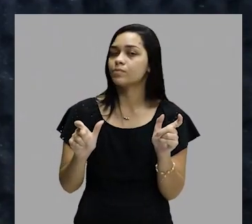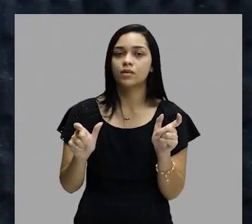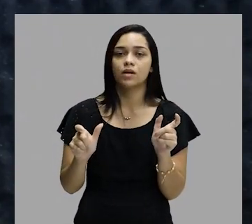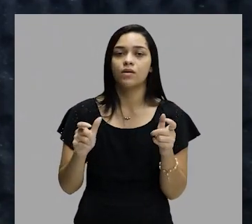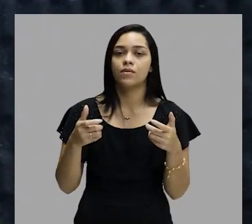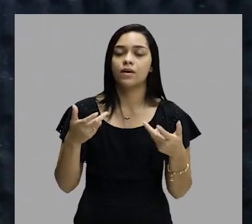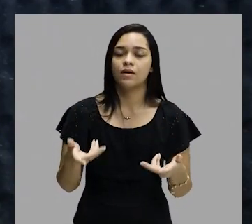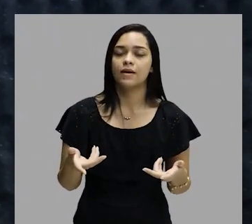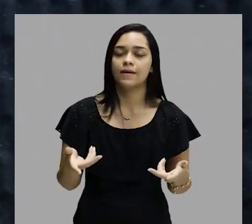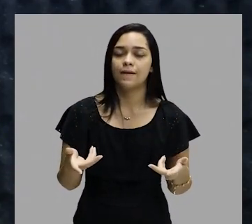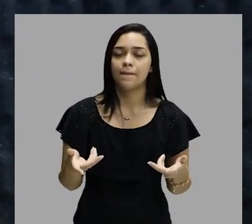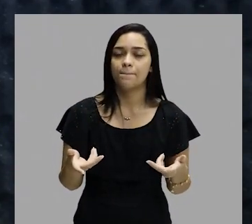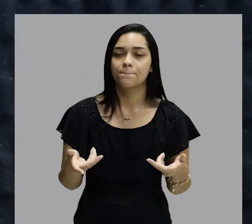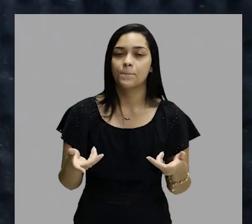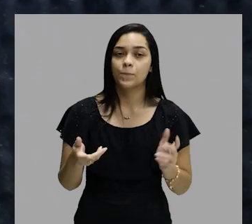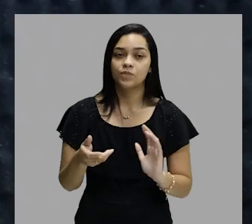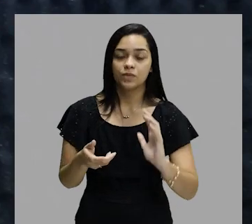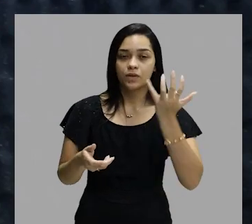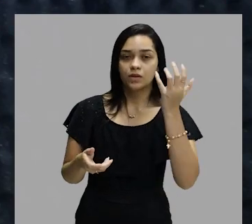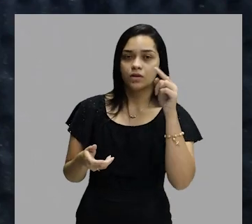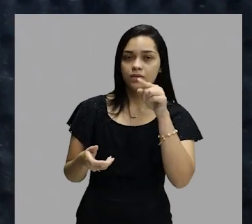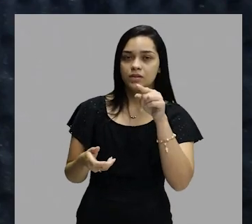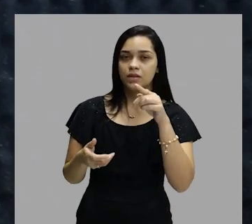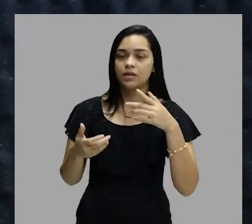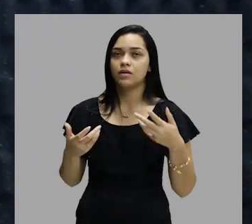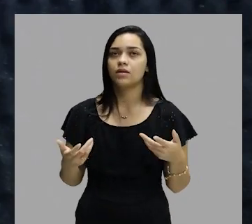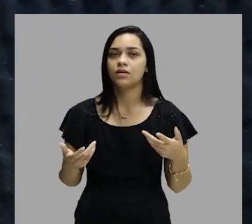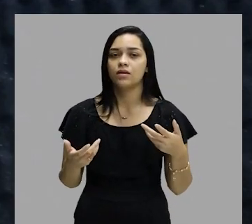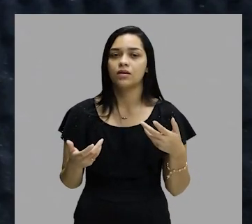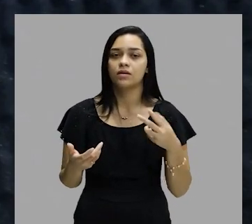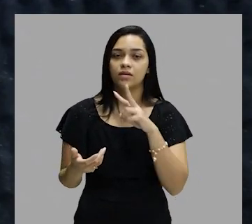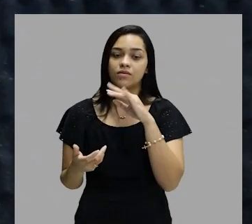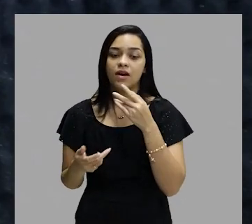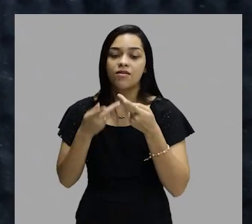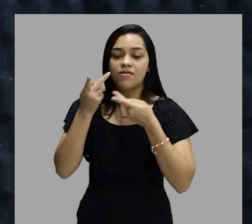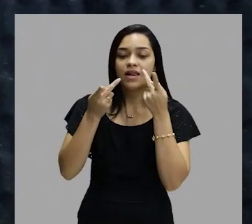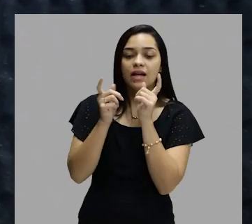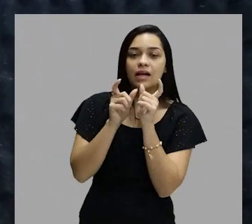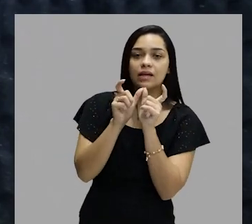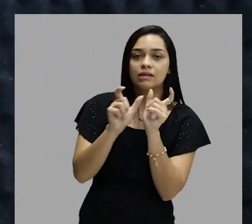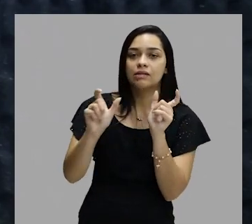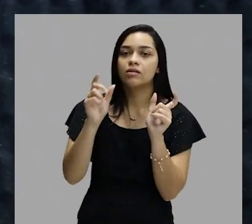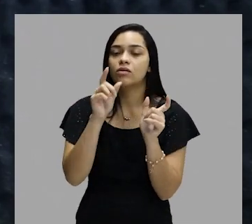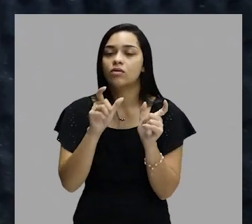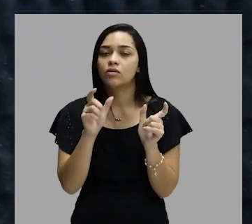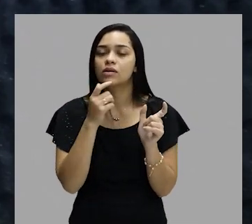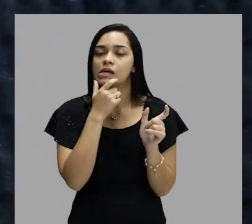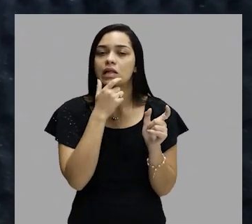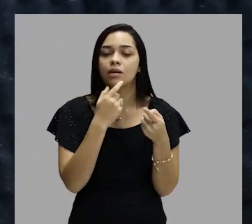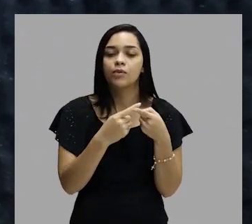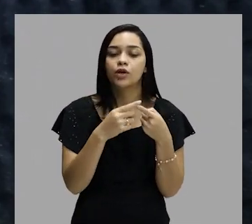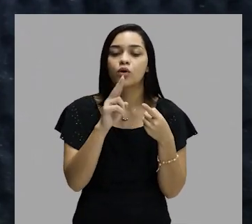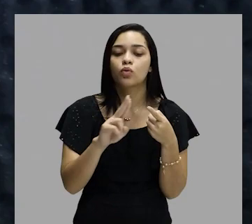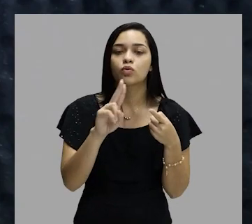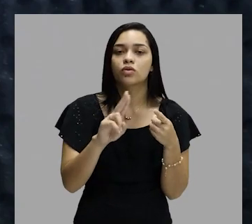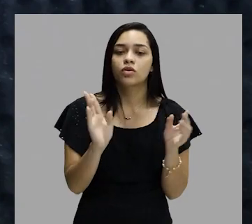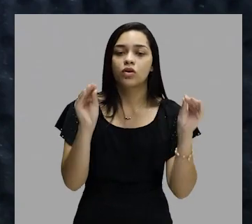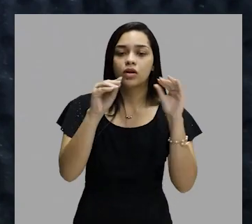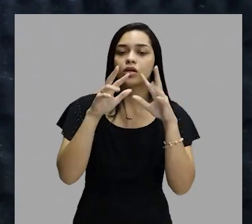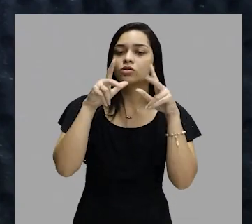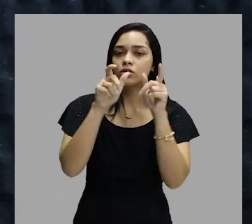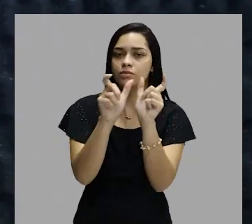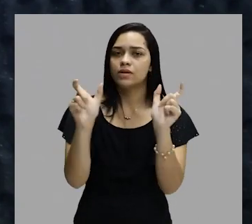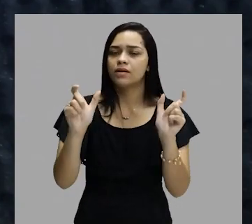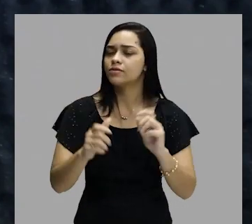é aquela situação de que você vai falar inglês porque você utiliza isso daqui e você vai conseguir colocar isso em todas